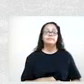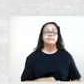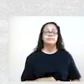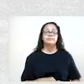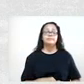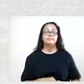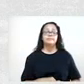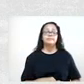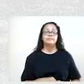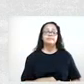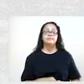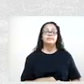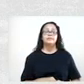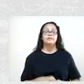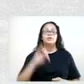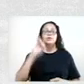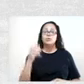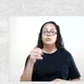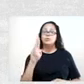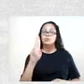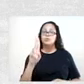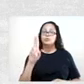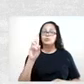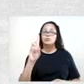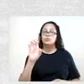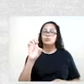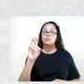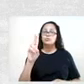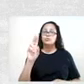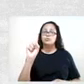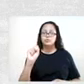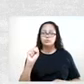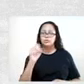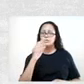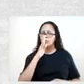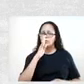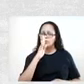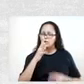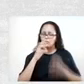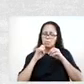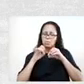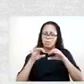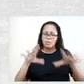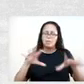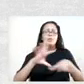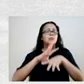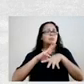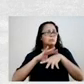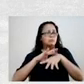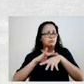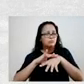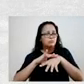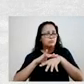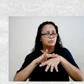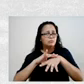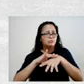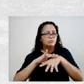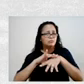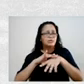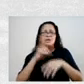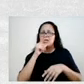1351, os judeus eram acusados de espalhar a doença de propósito, ou de envenenar